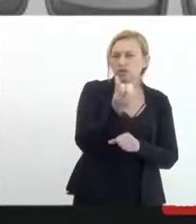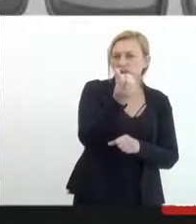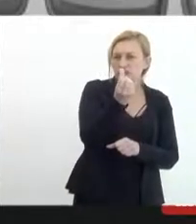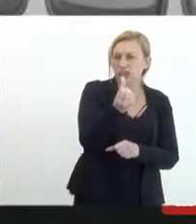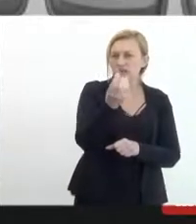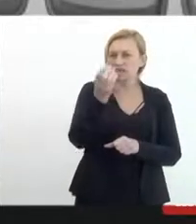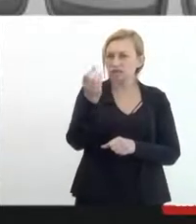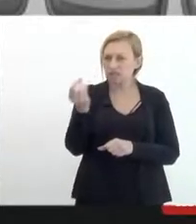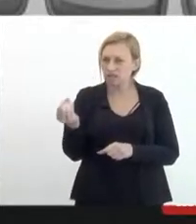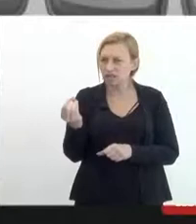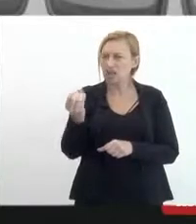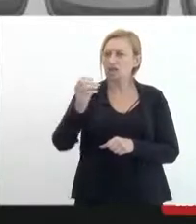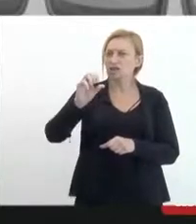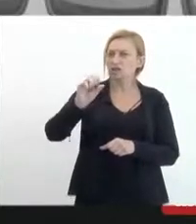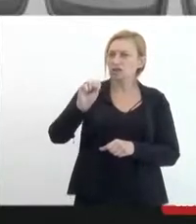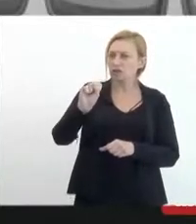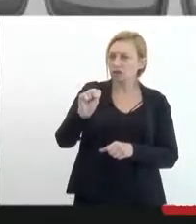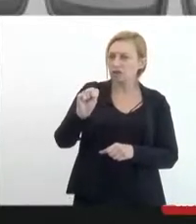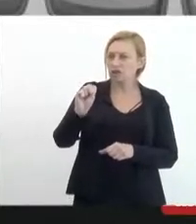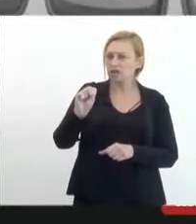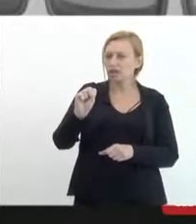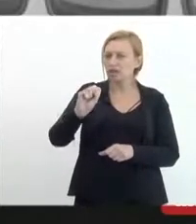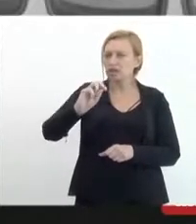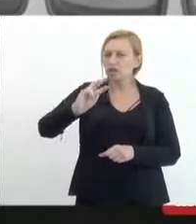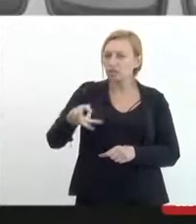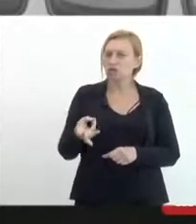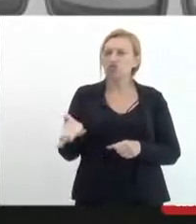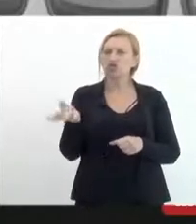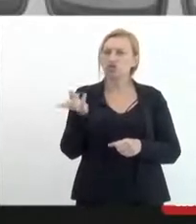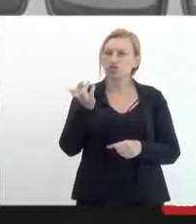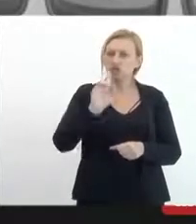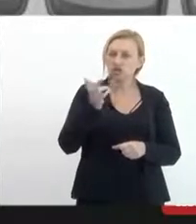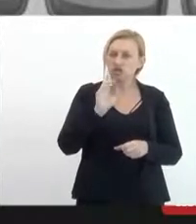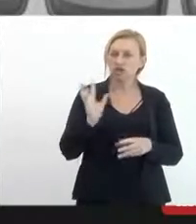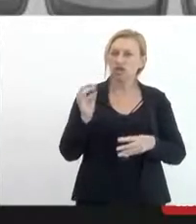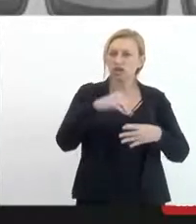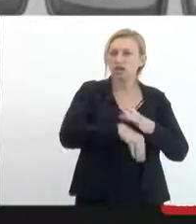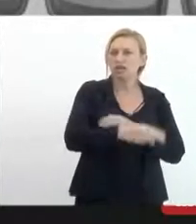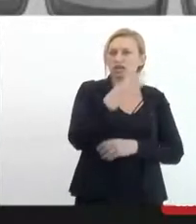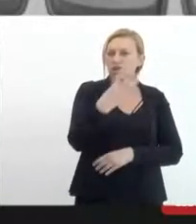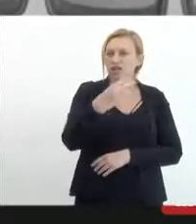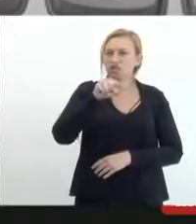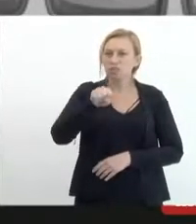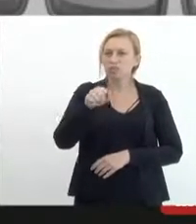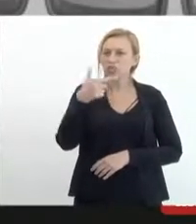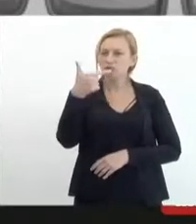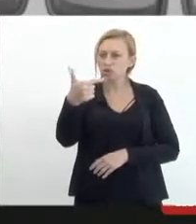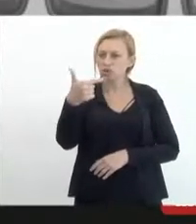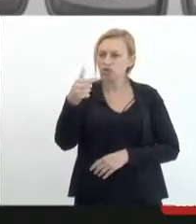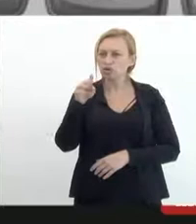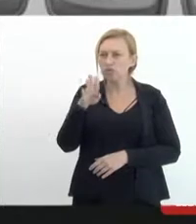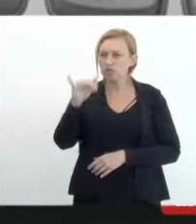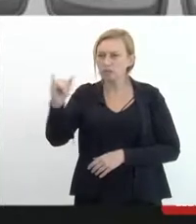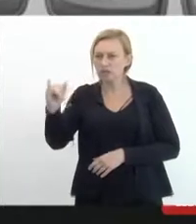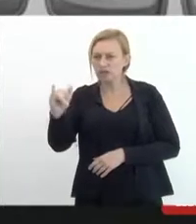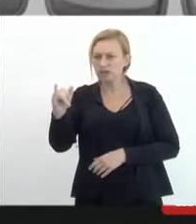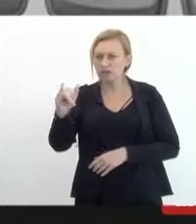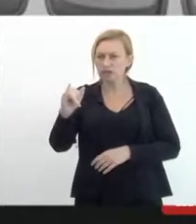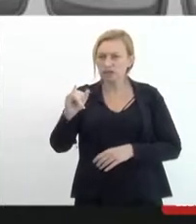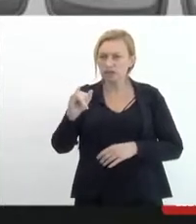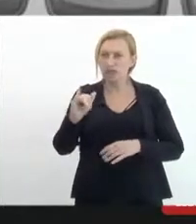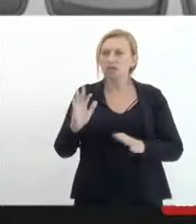680 milhões de reais, agregando a 3,2 bi de